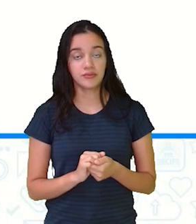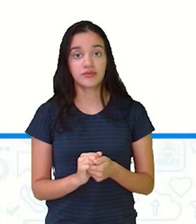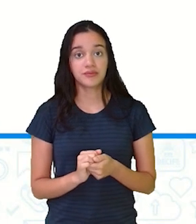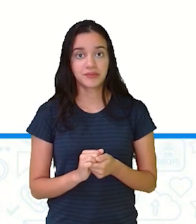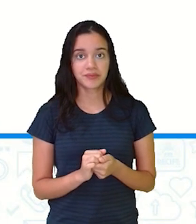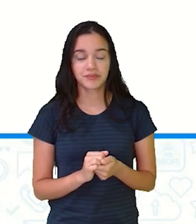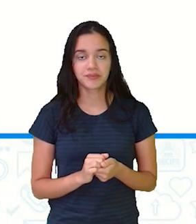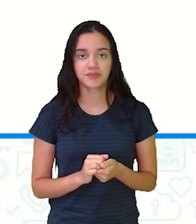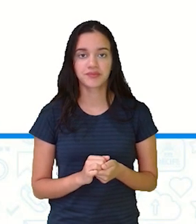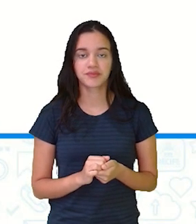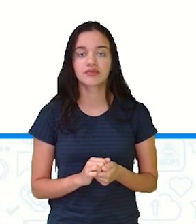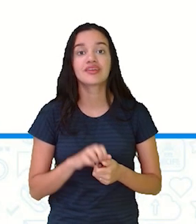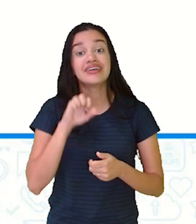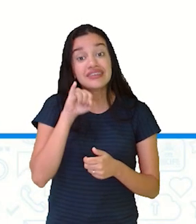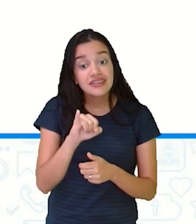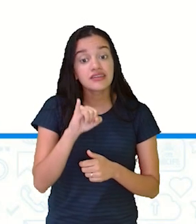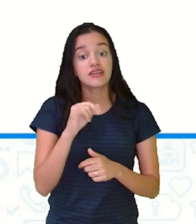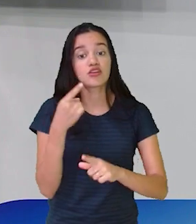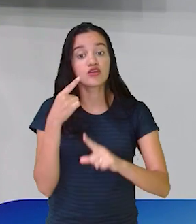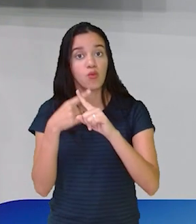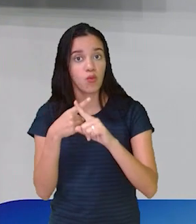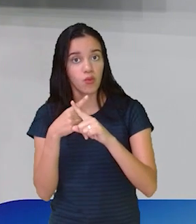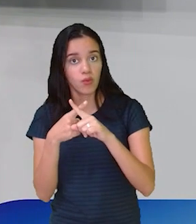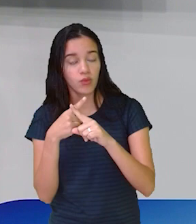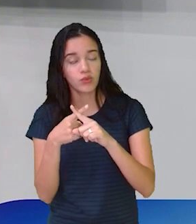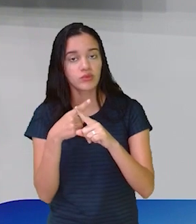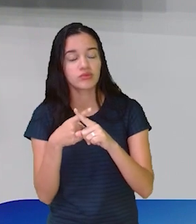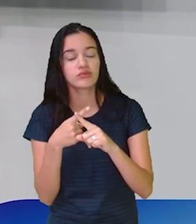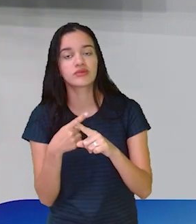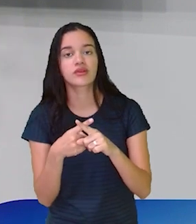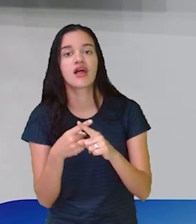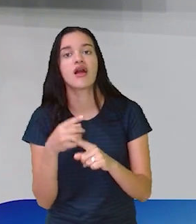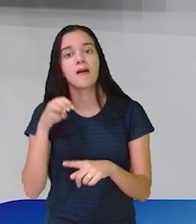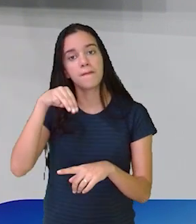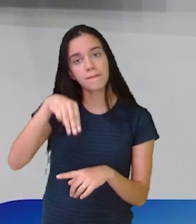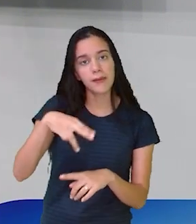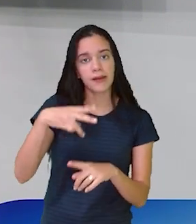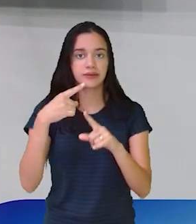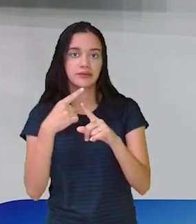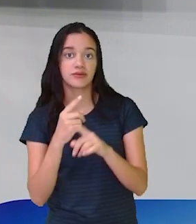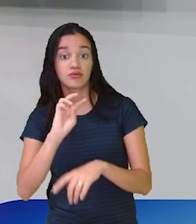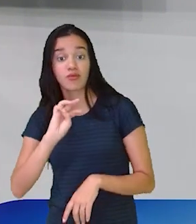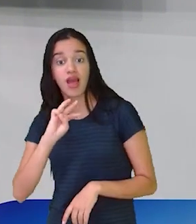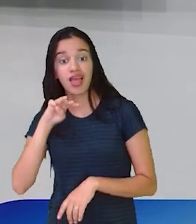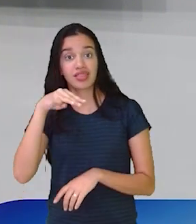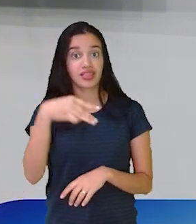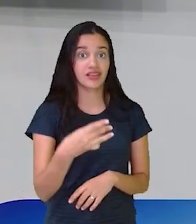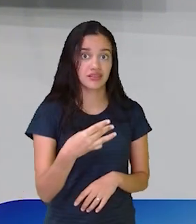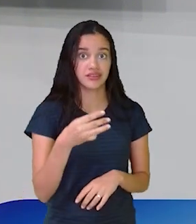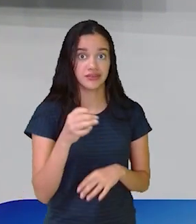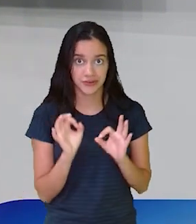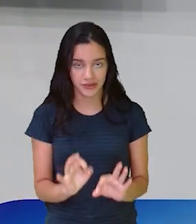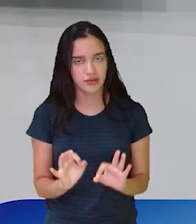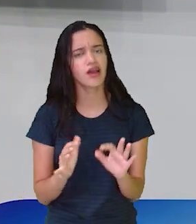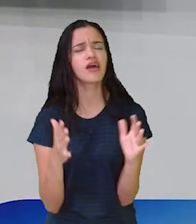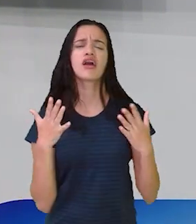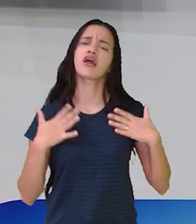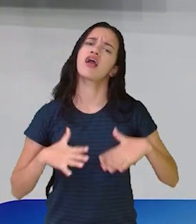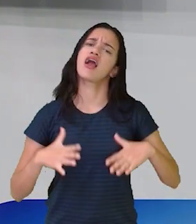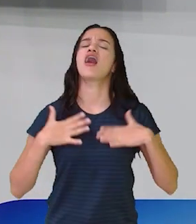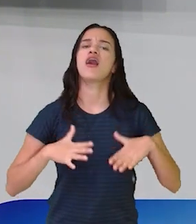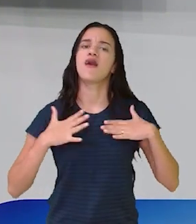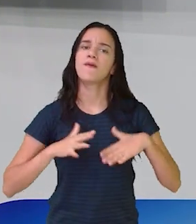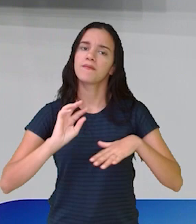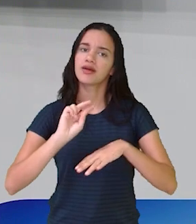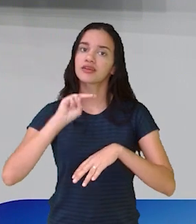metro. Se eu multiplicar aqui, eu vou ter metro elevado à terceira. Calma que potência